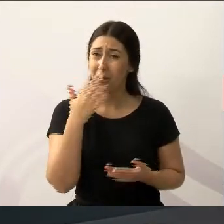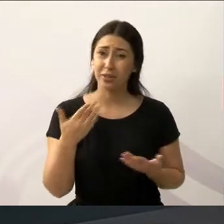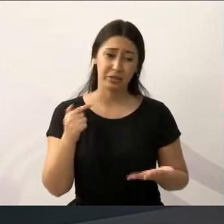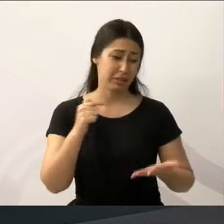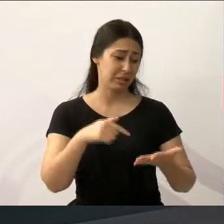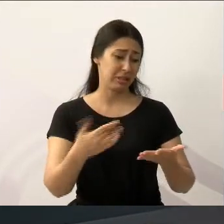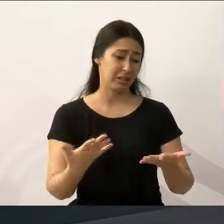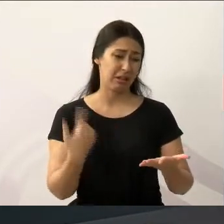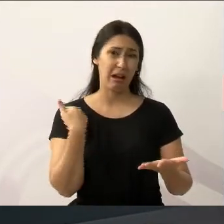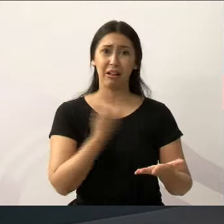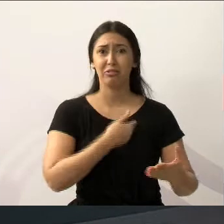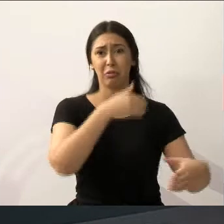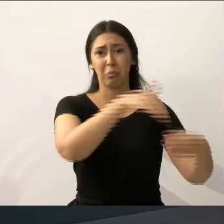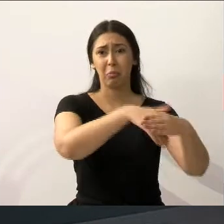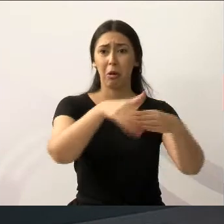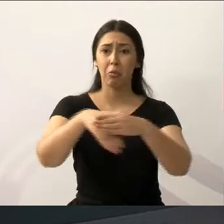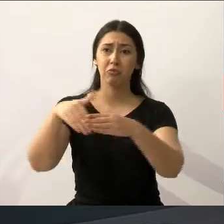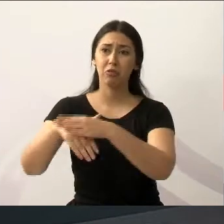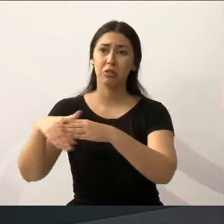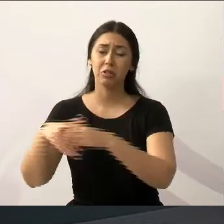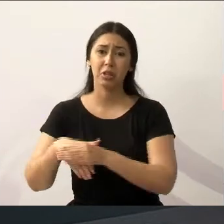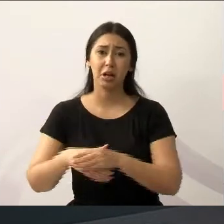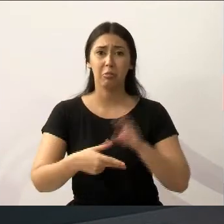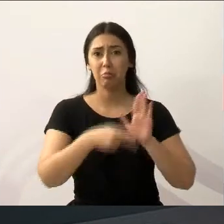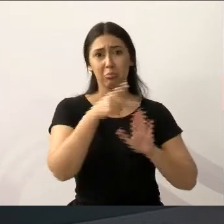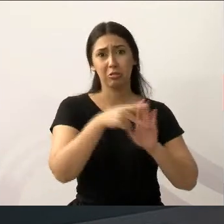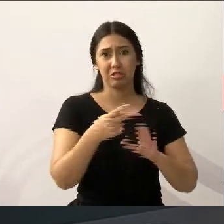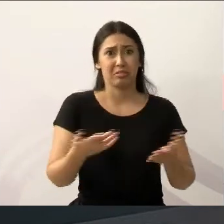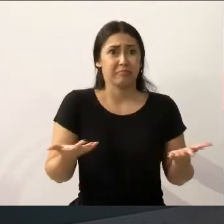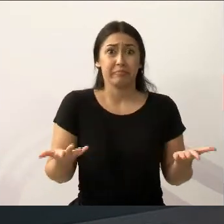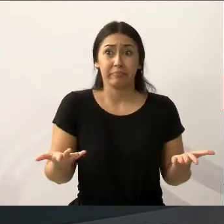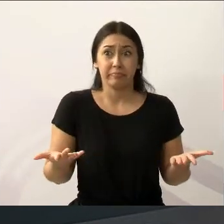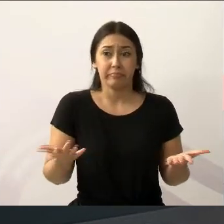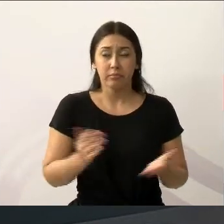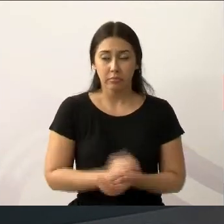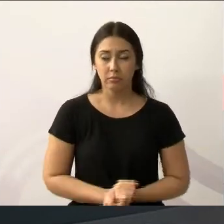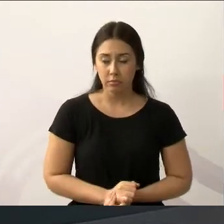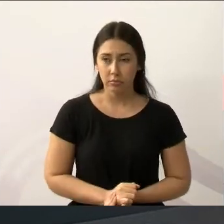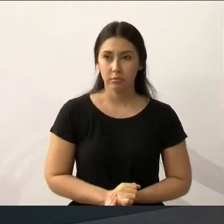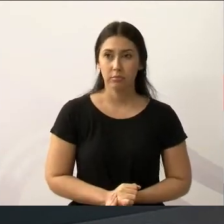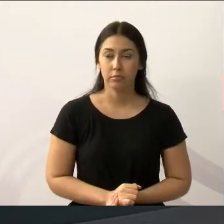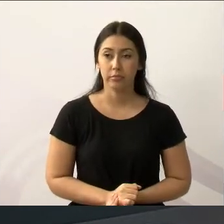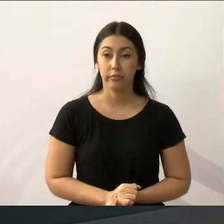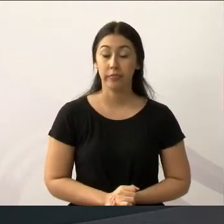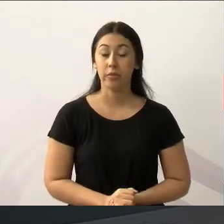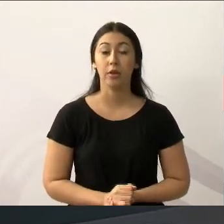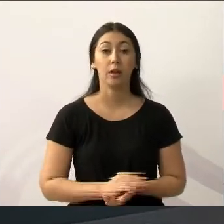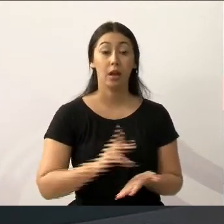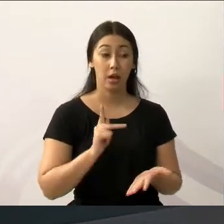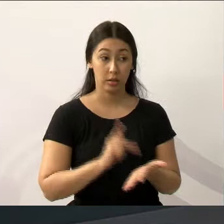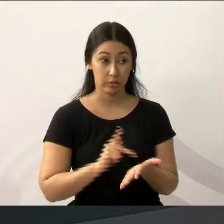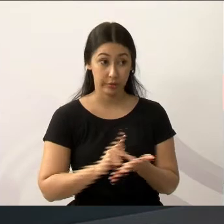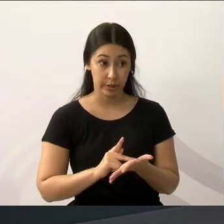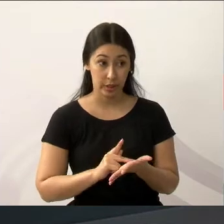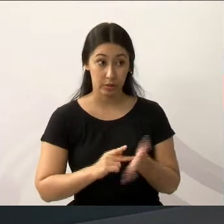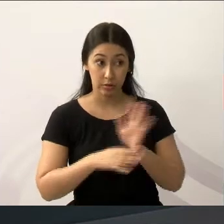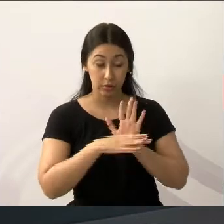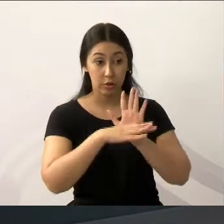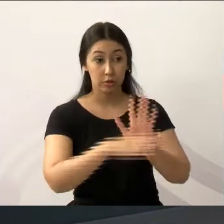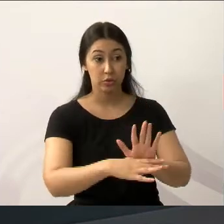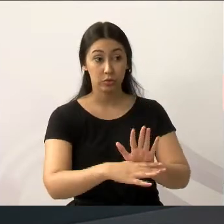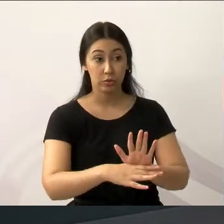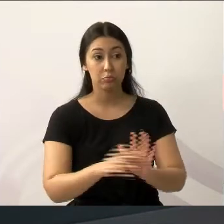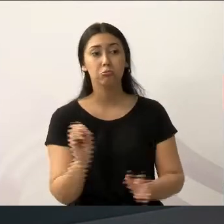gente vai votar uma coisa que não... Né, Flávio, posso explicar pois não. aqui? Na verdade, assim, essa medida, ela foi... O